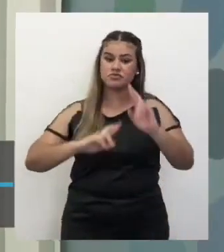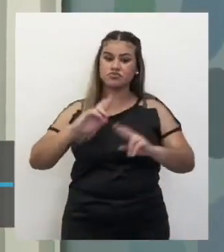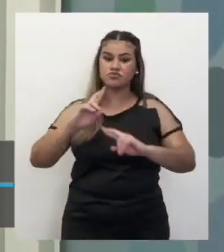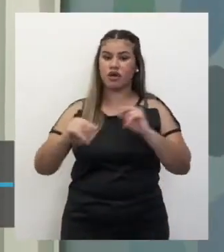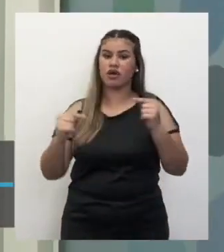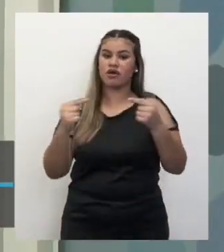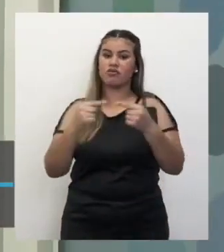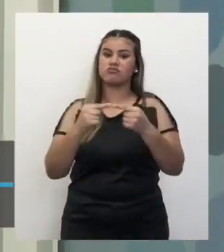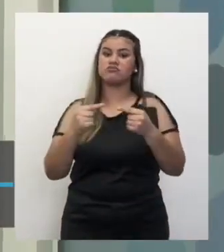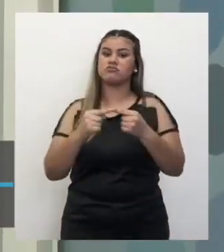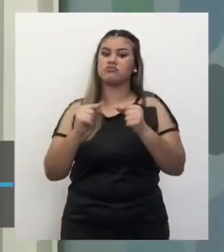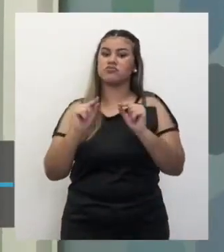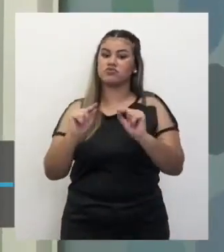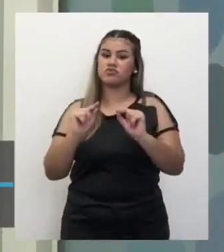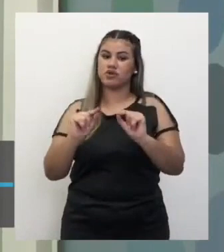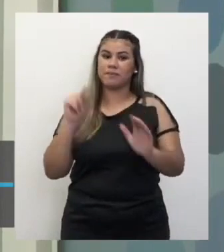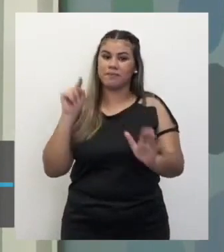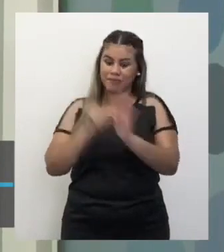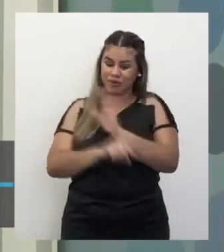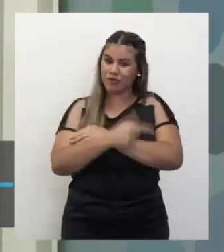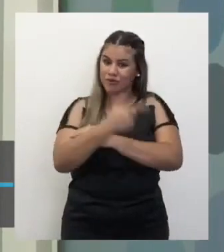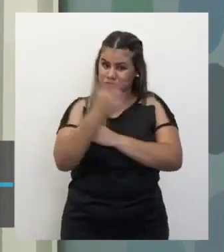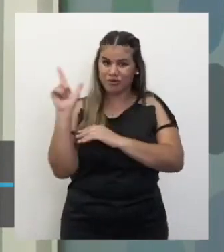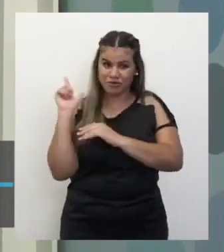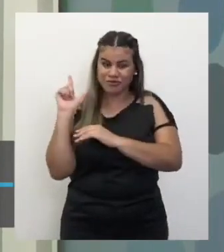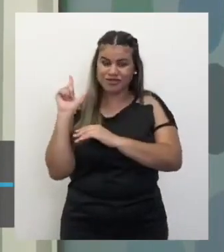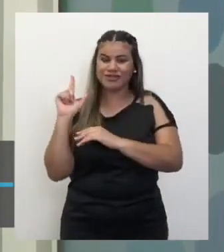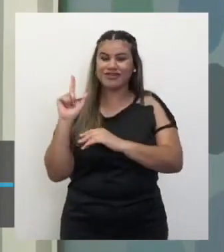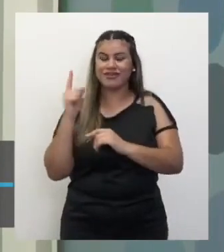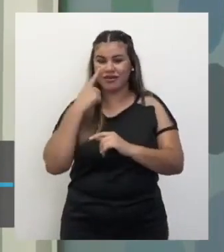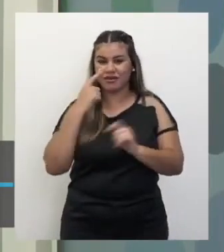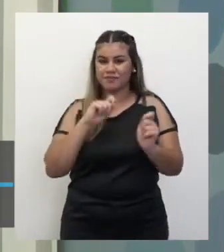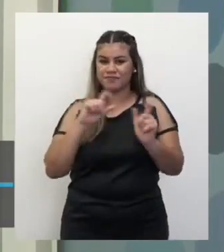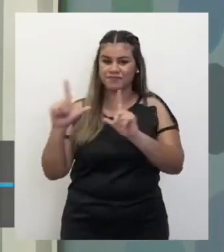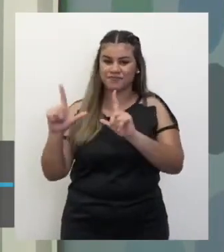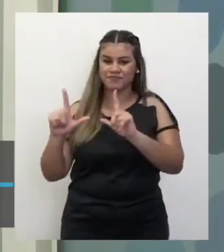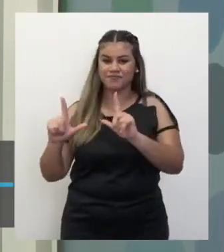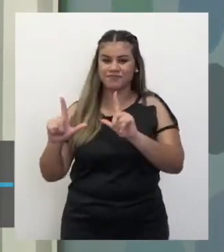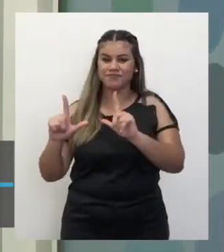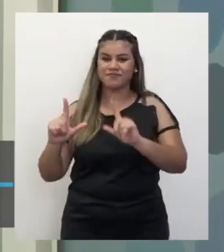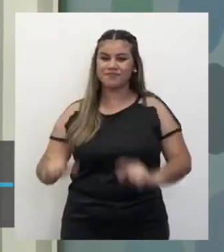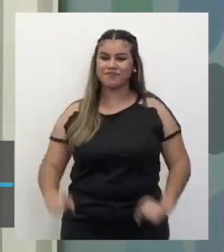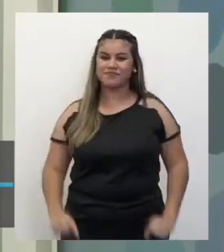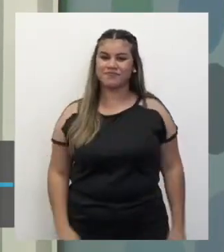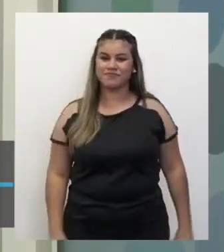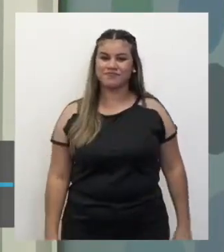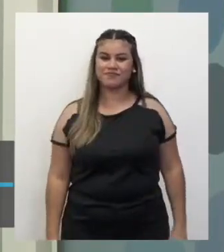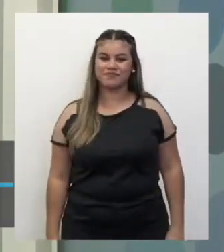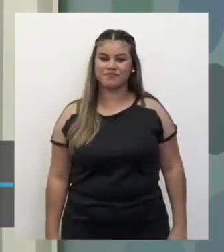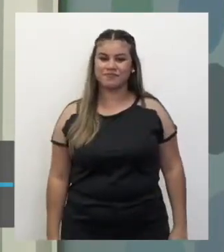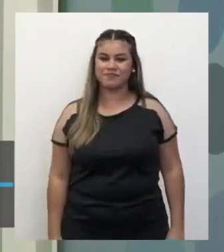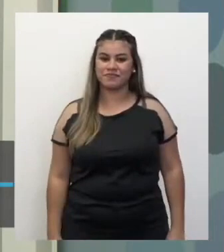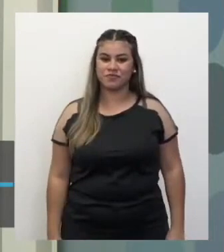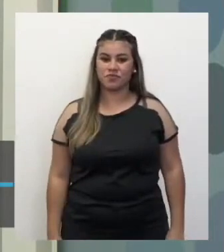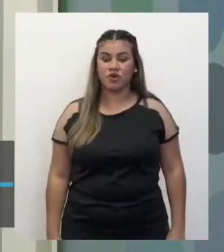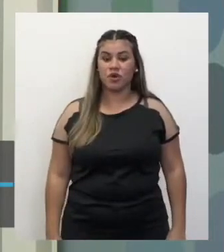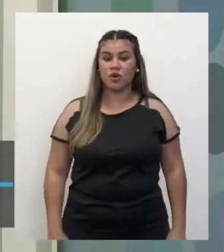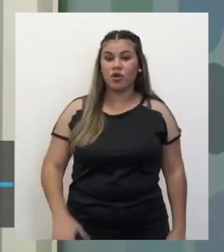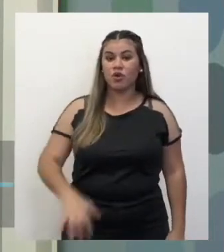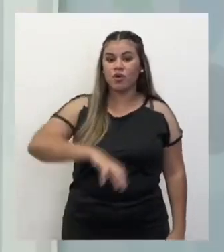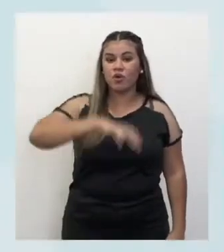comportam, inclusive, a próxima pergunta que eu faria, né? Olha na tela, qual seria, porque vocês já responderam. A revelação sobre o